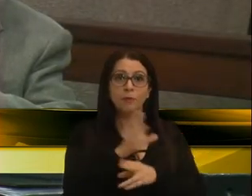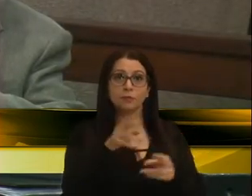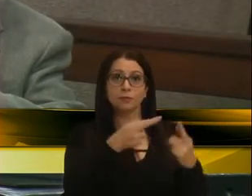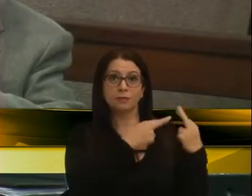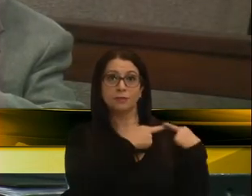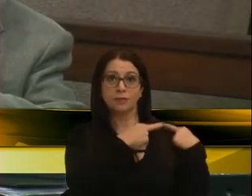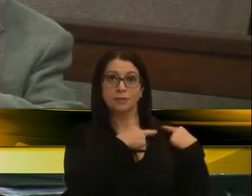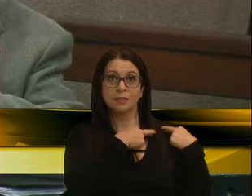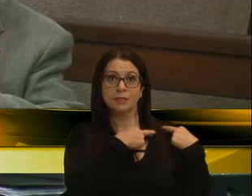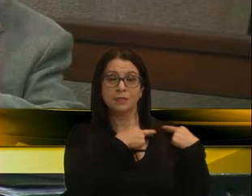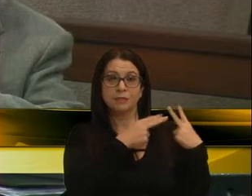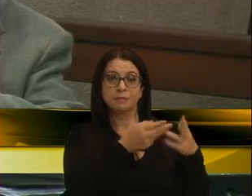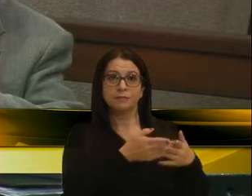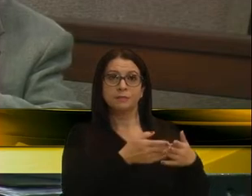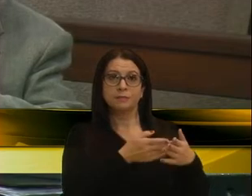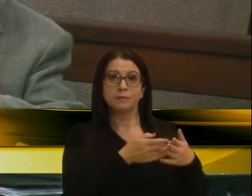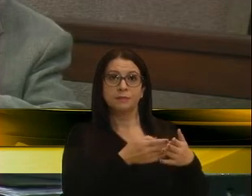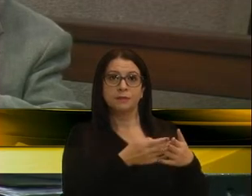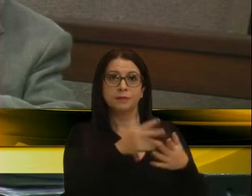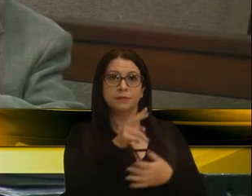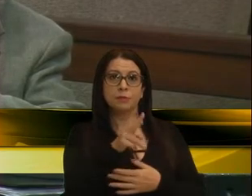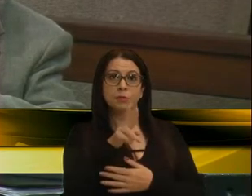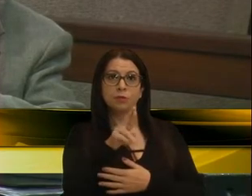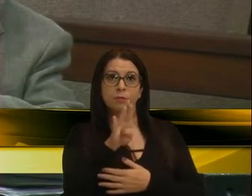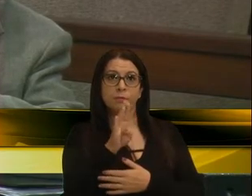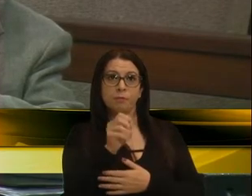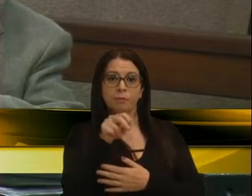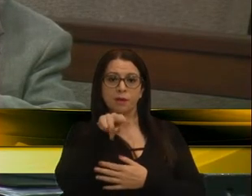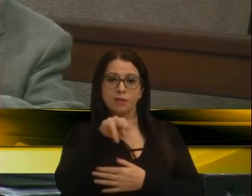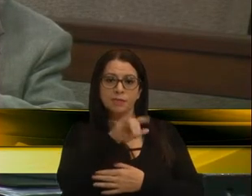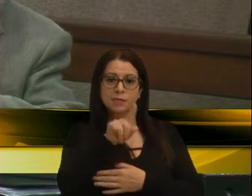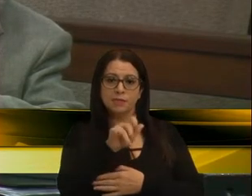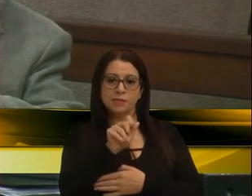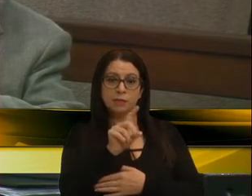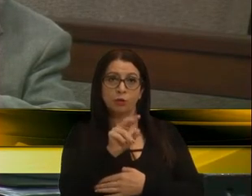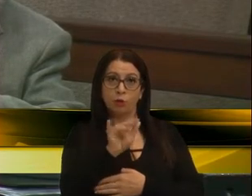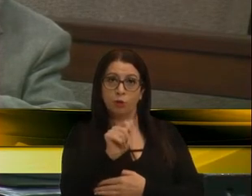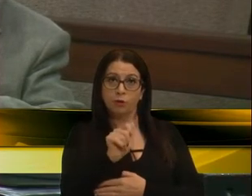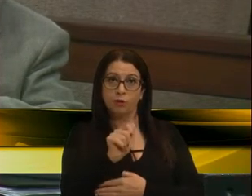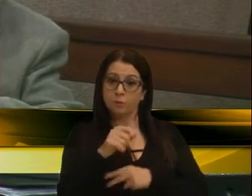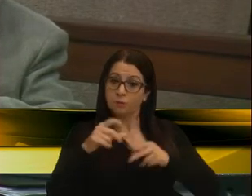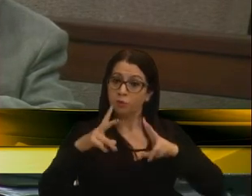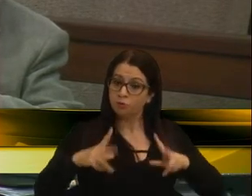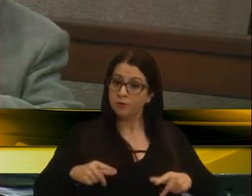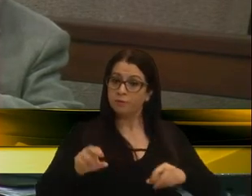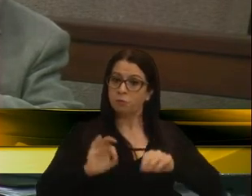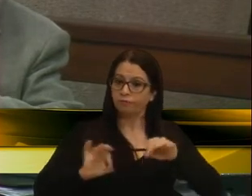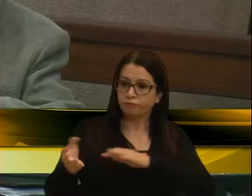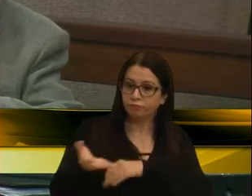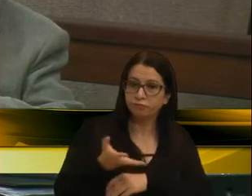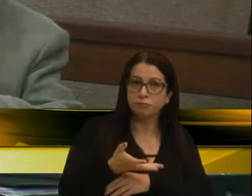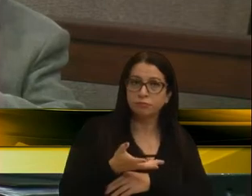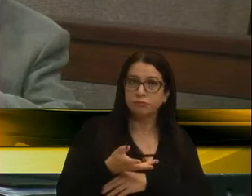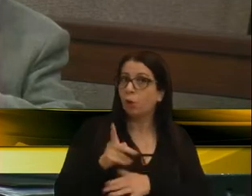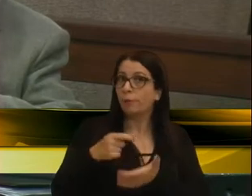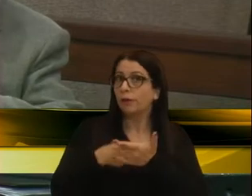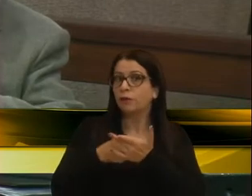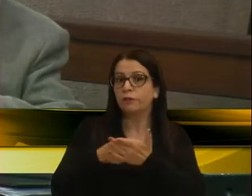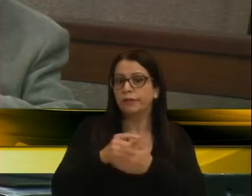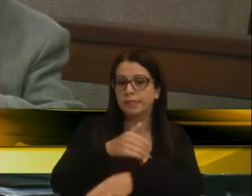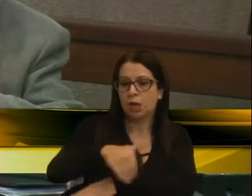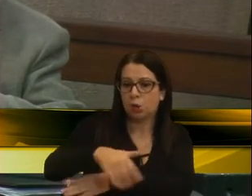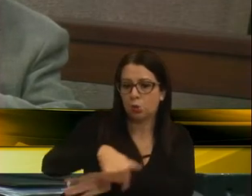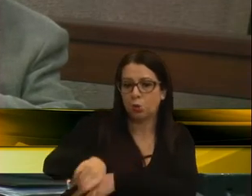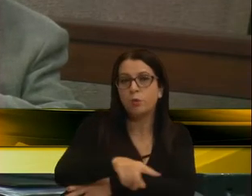responsabilidade da urbanizadora manter limpo e roçado. Não tem obrigação de fazer o passeio. O passeio